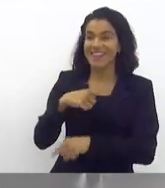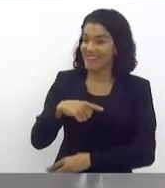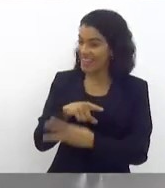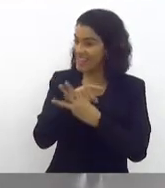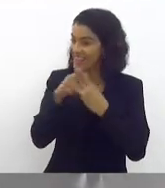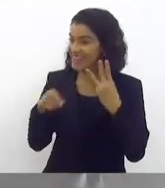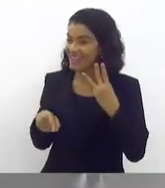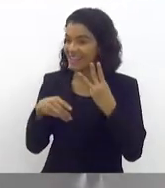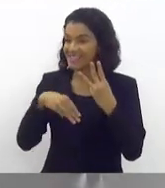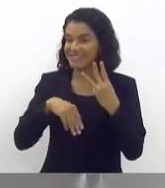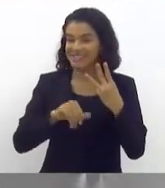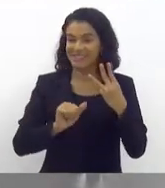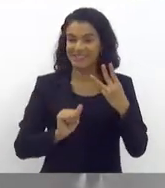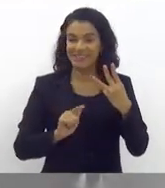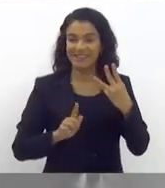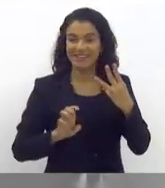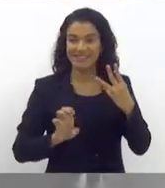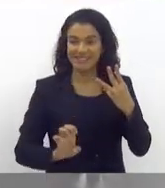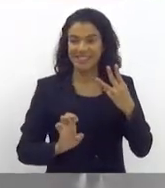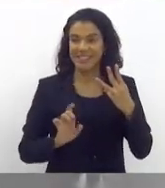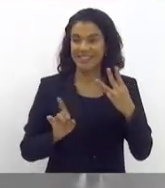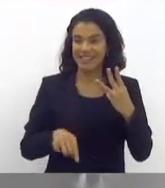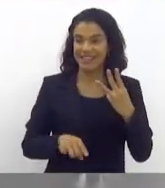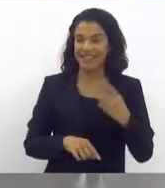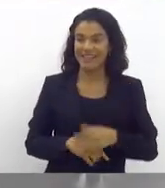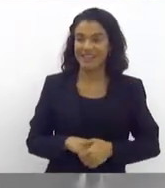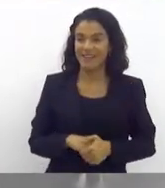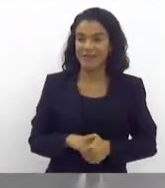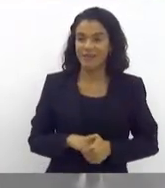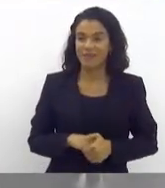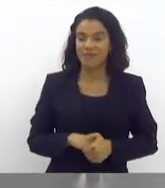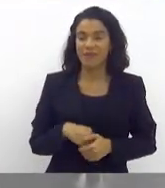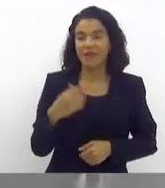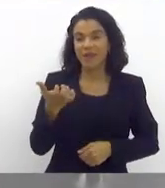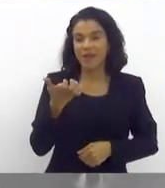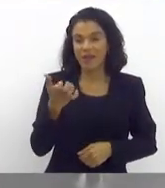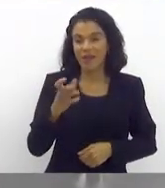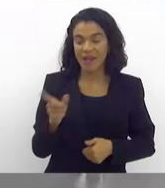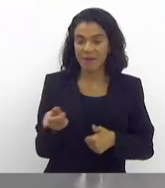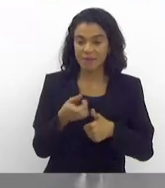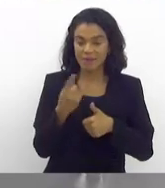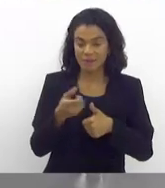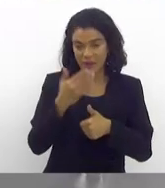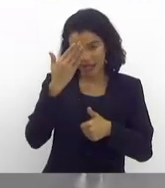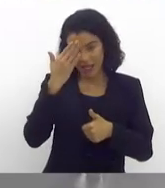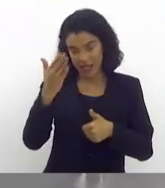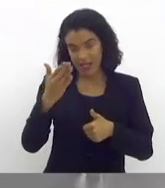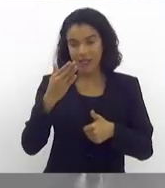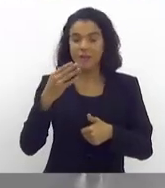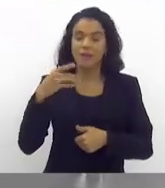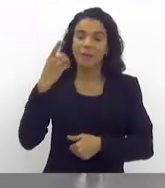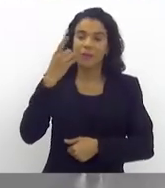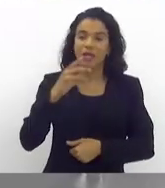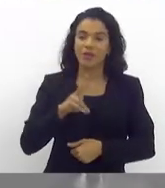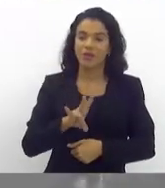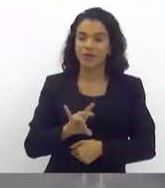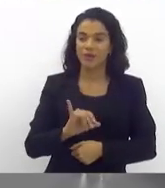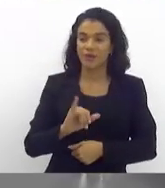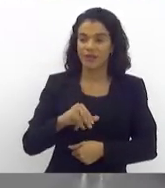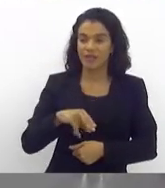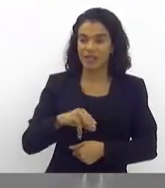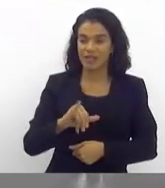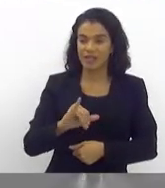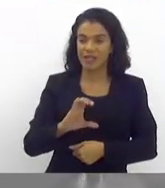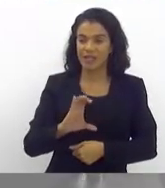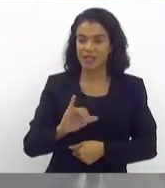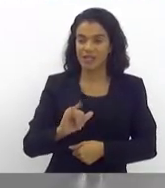Paulo. Presidente, muito, muito rapidamente, eu queria em primeiro lugar agradecer o deputado Vinícius Cozzolino, que é o